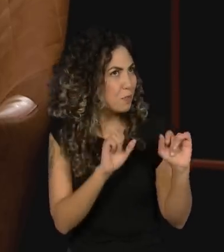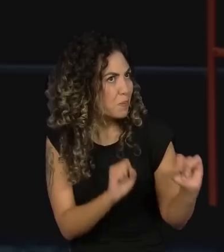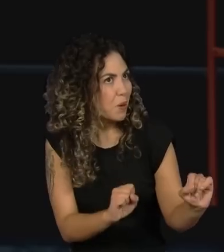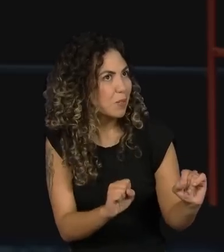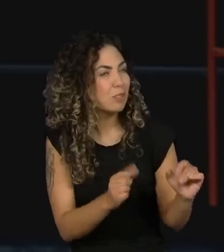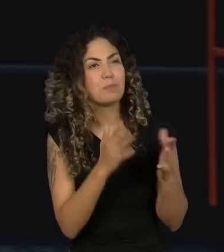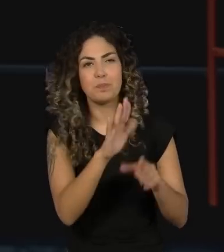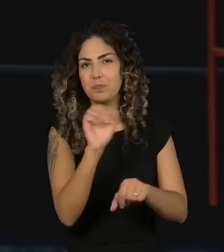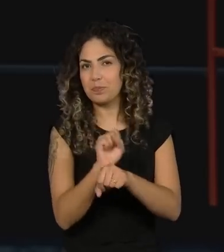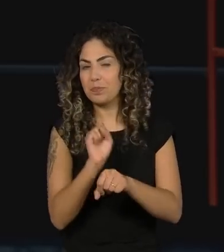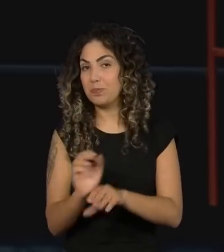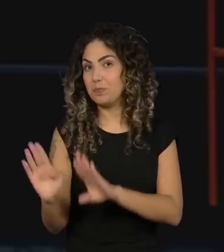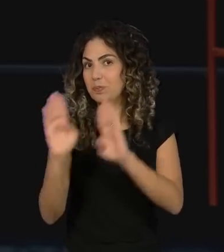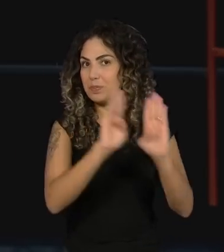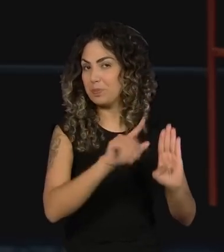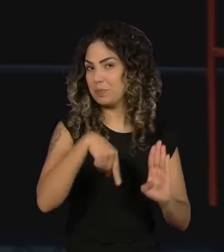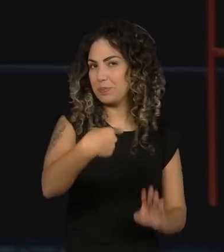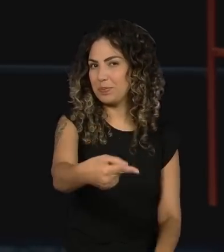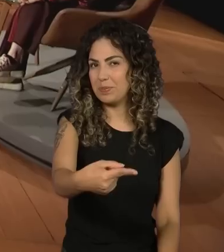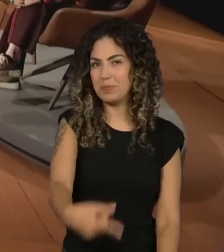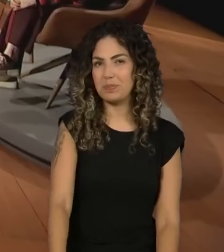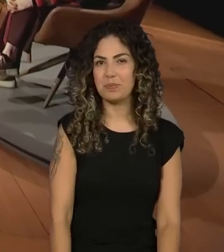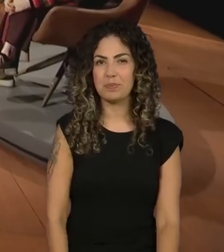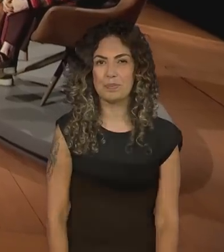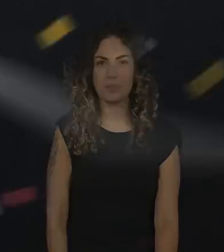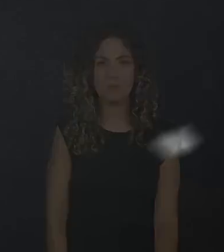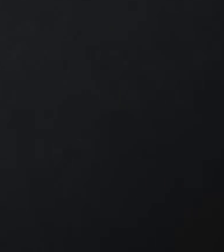A gente volta já com Clarice Nisquier.